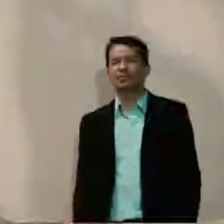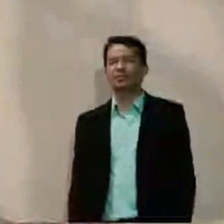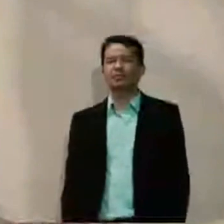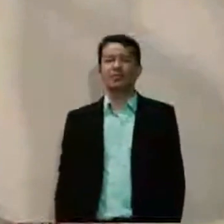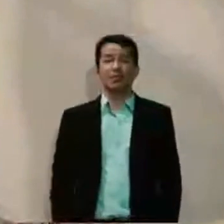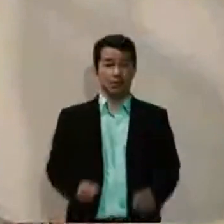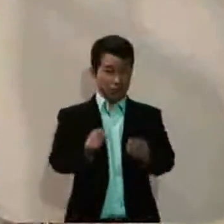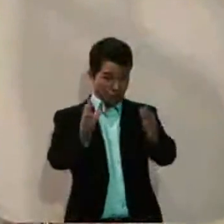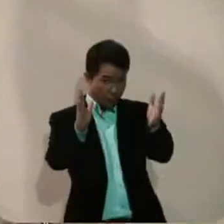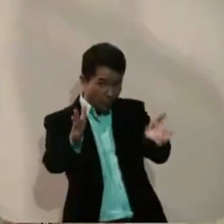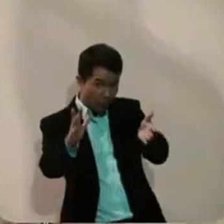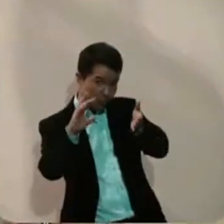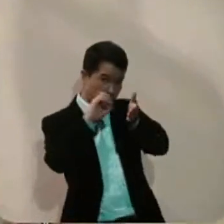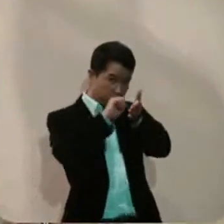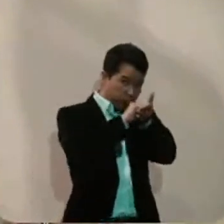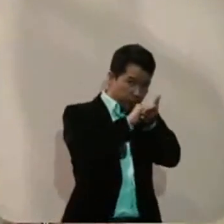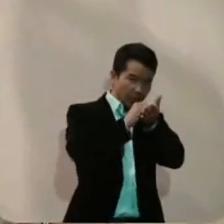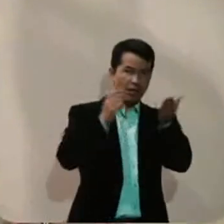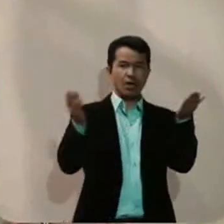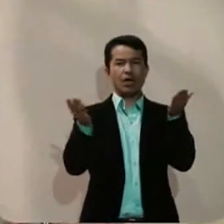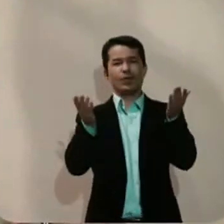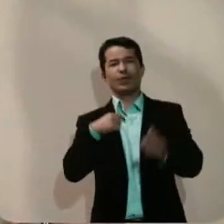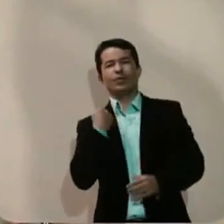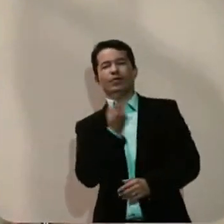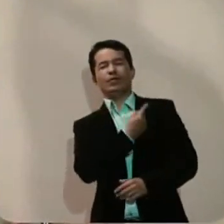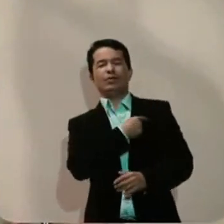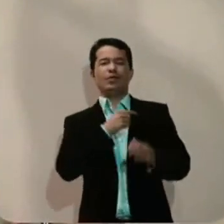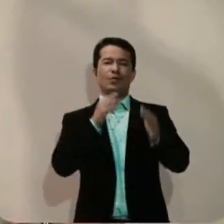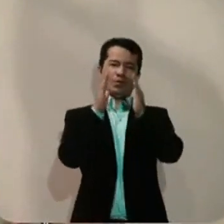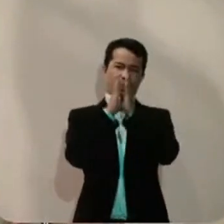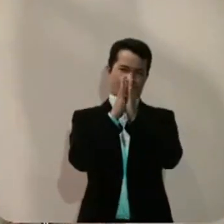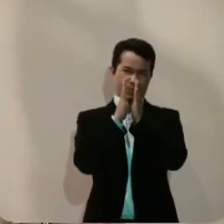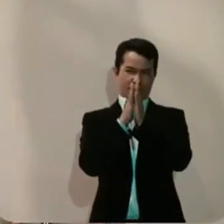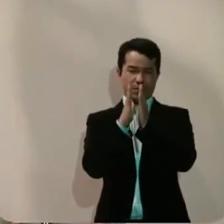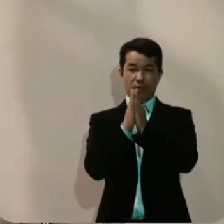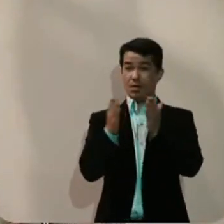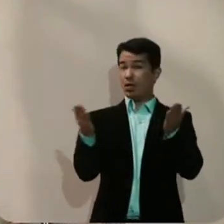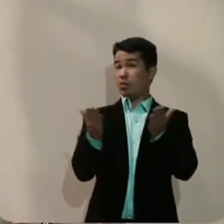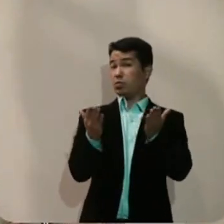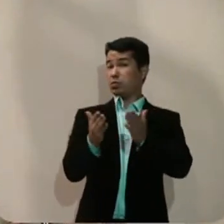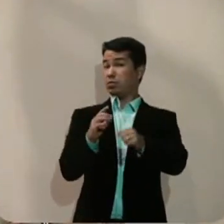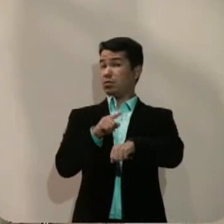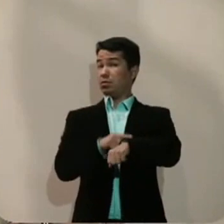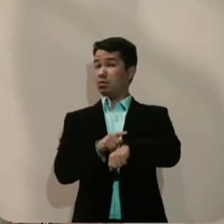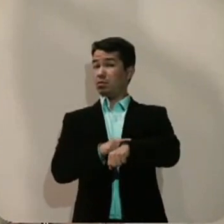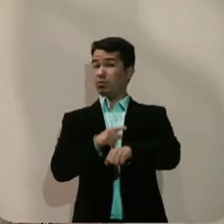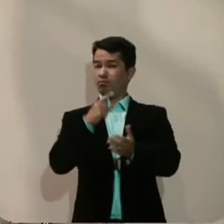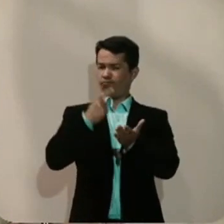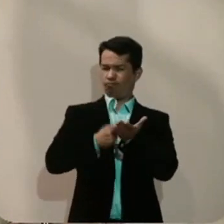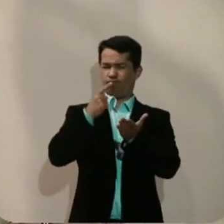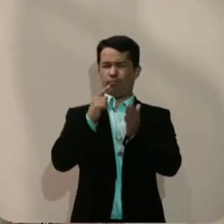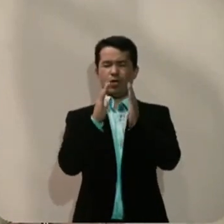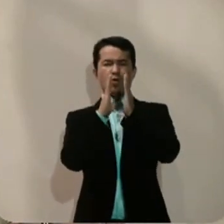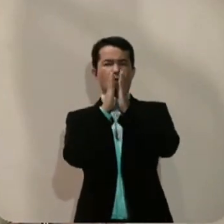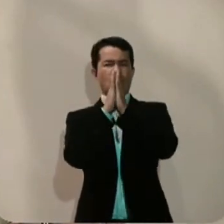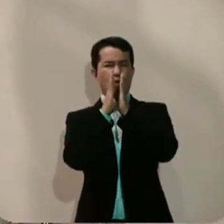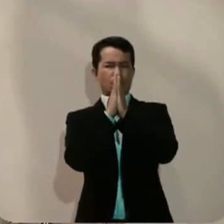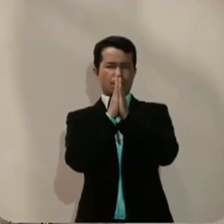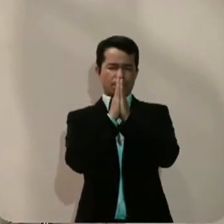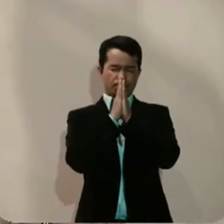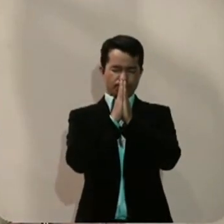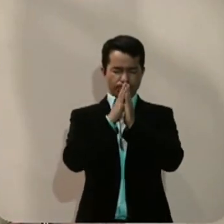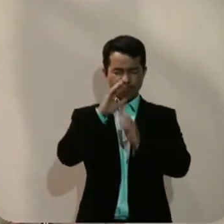Deus. Preencheu? Então agora está na hora da gente orar. Esse é o momento do seu pacto com Deus. Ore assim: